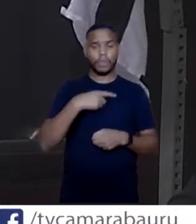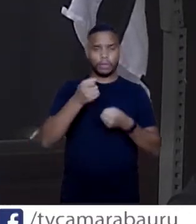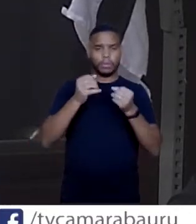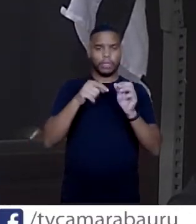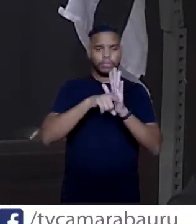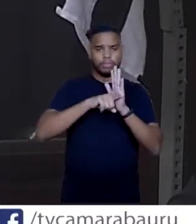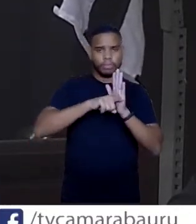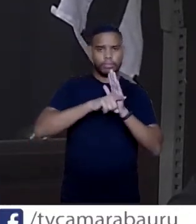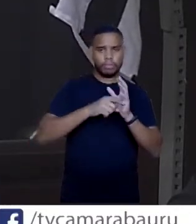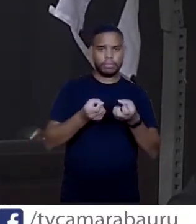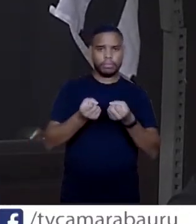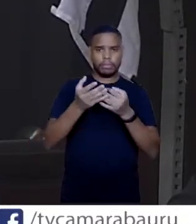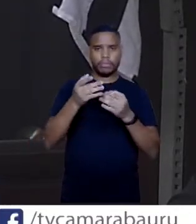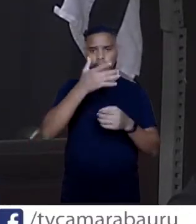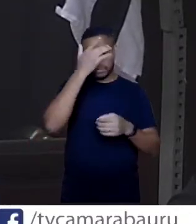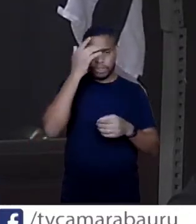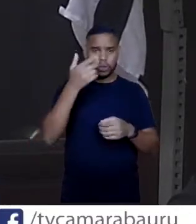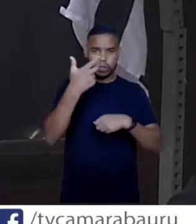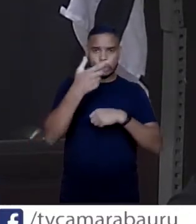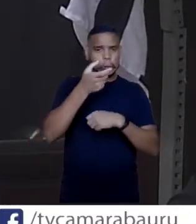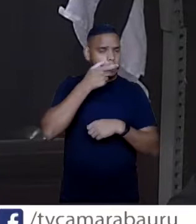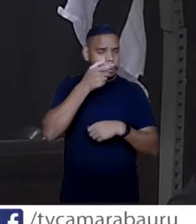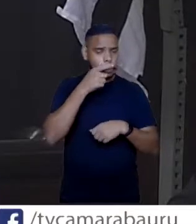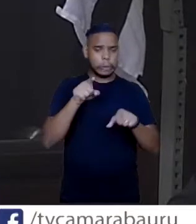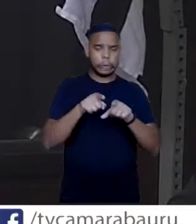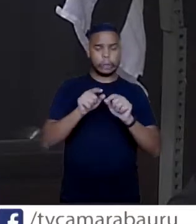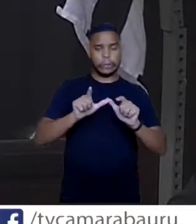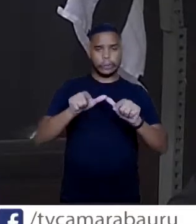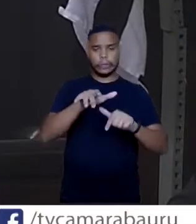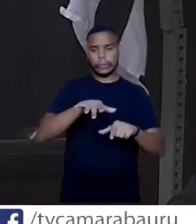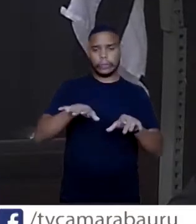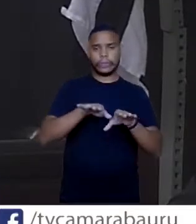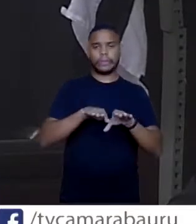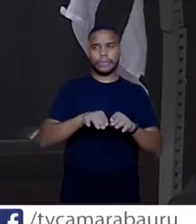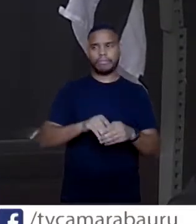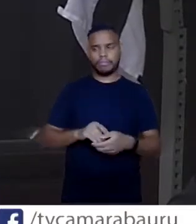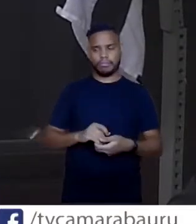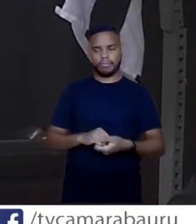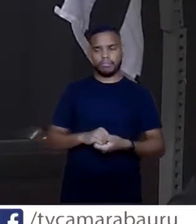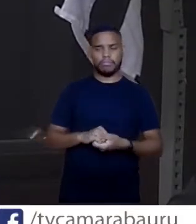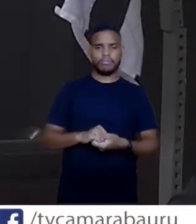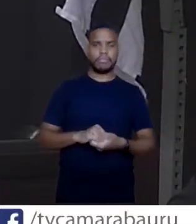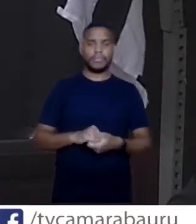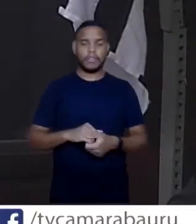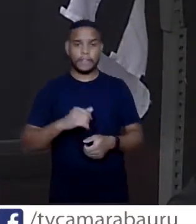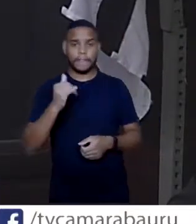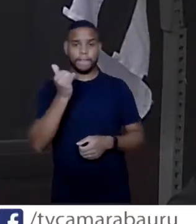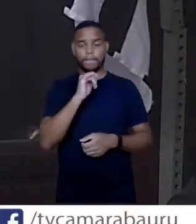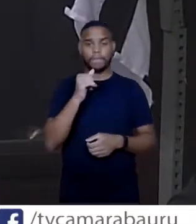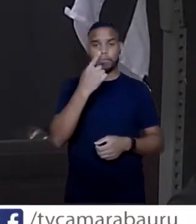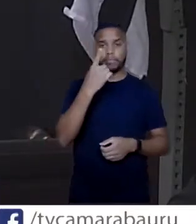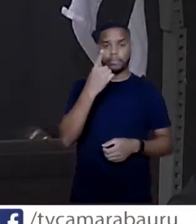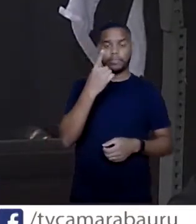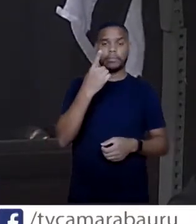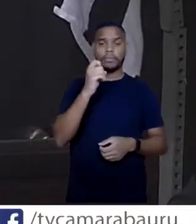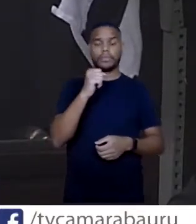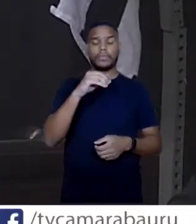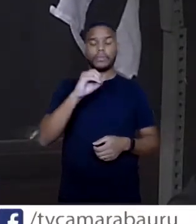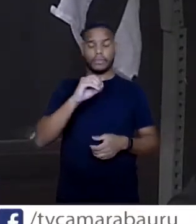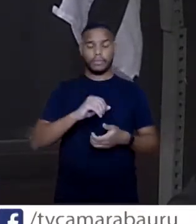pelos nossos telespectadores aqui de paulo e região a itália 1800 de nove mortos